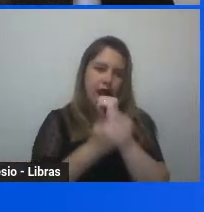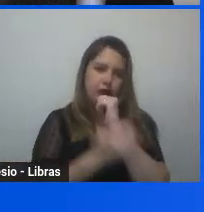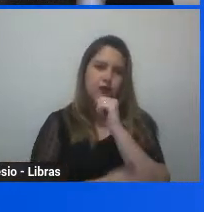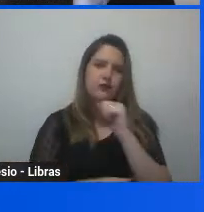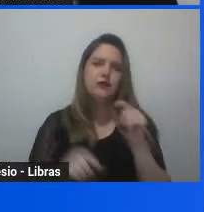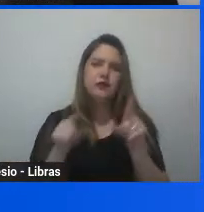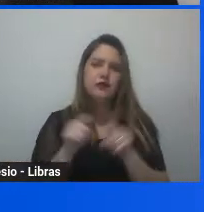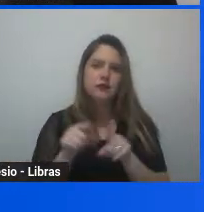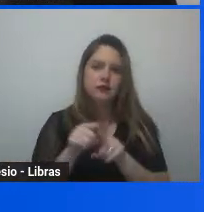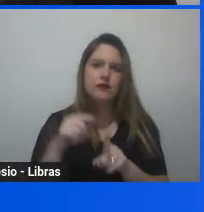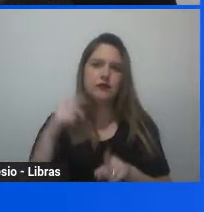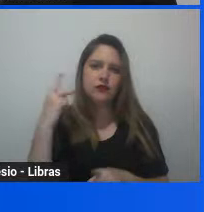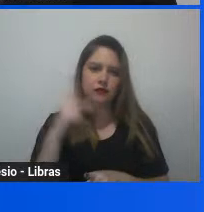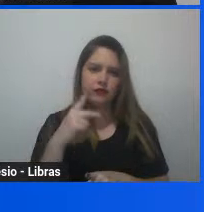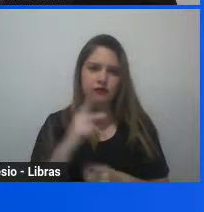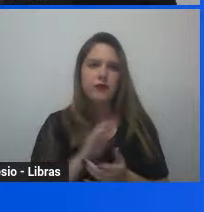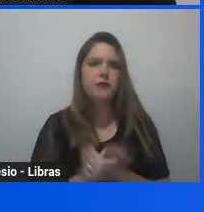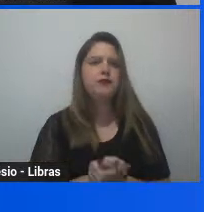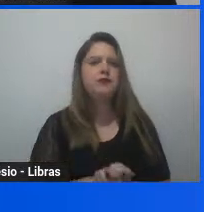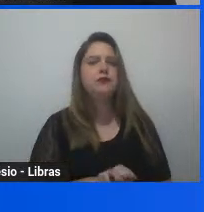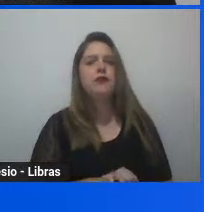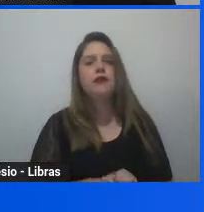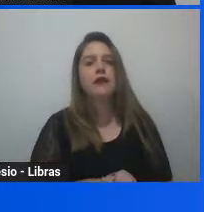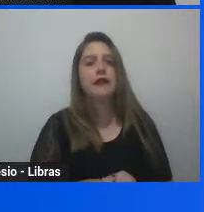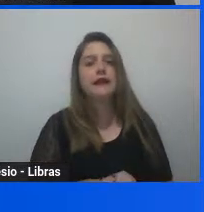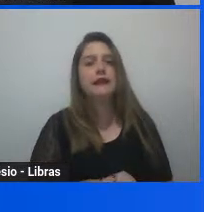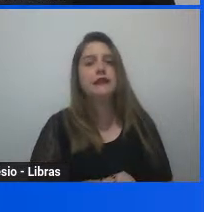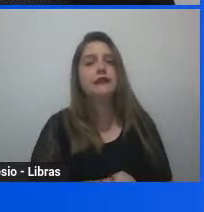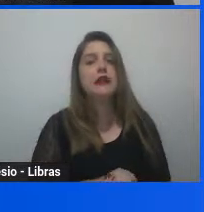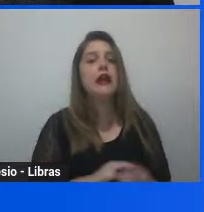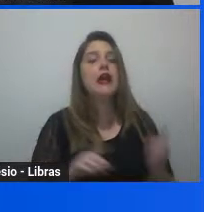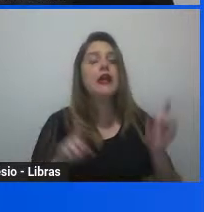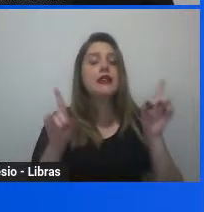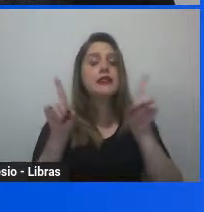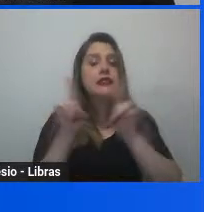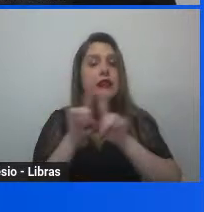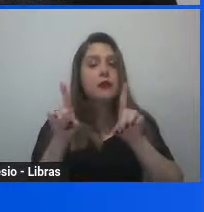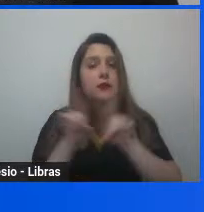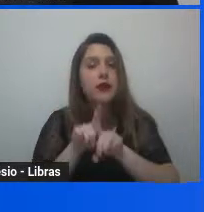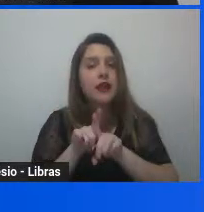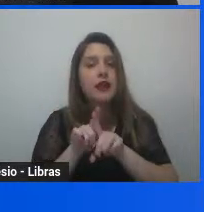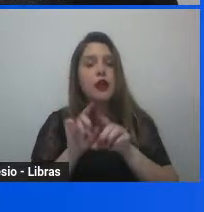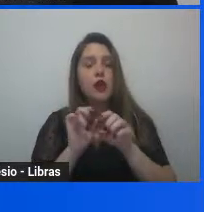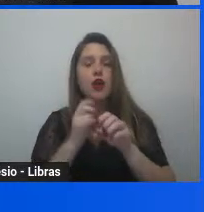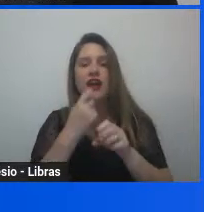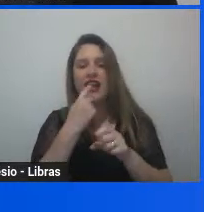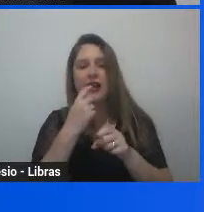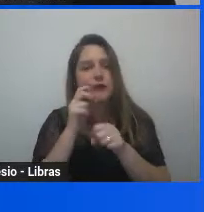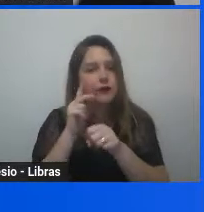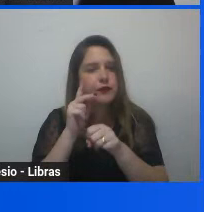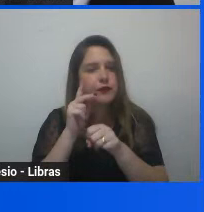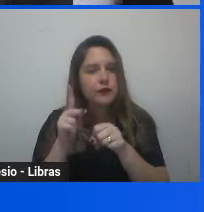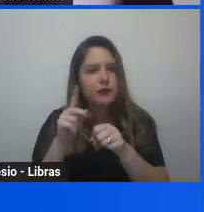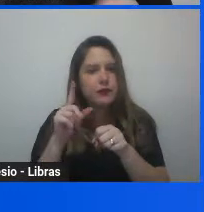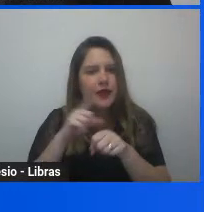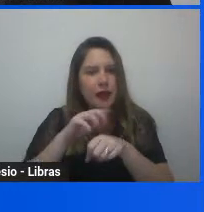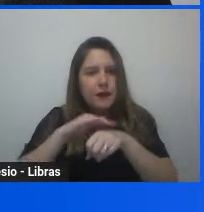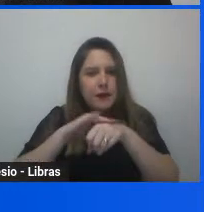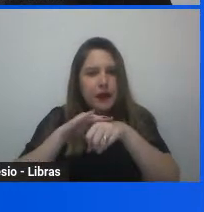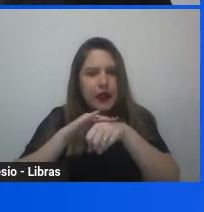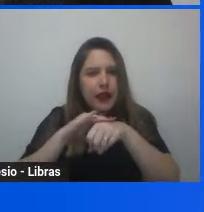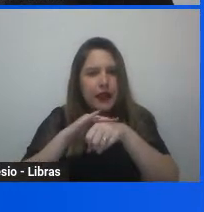uma deformidade. O osso que projeta pela pele causa uma deformidade no